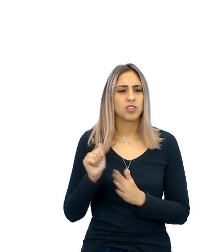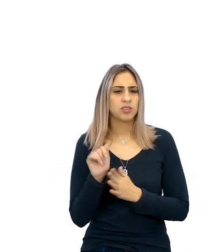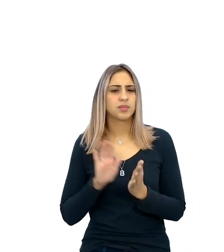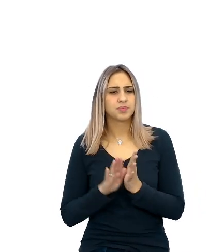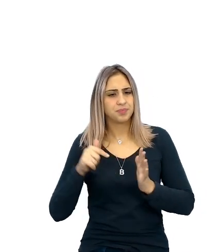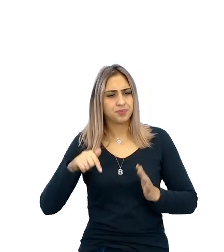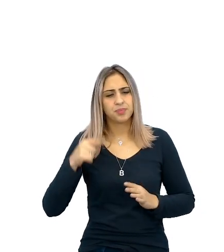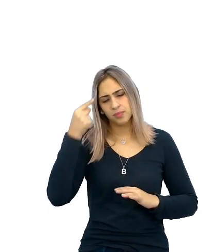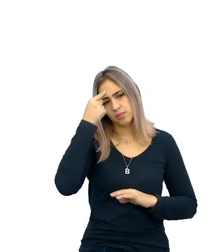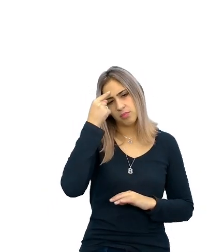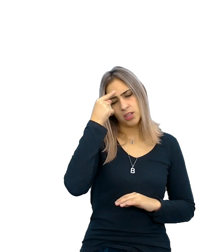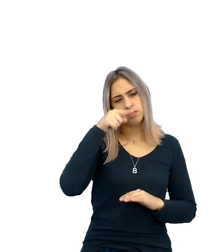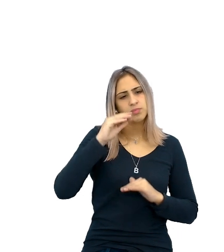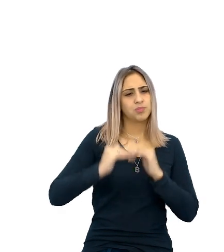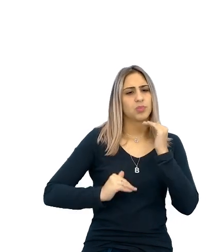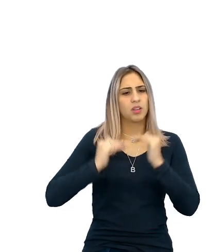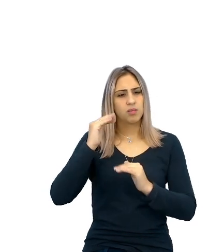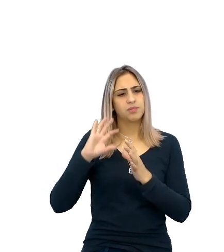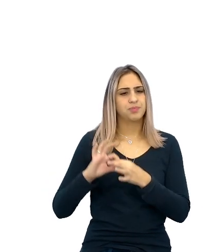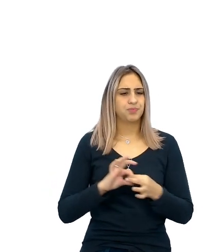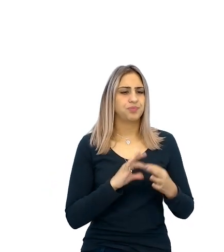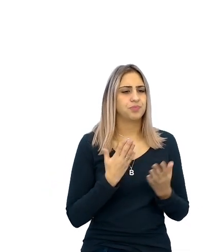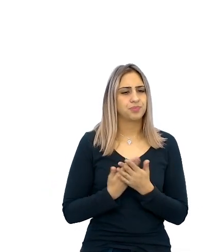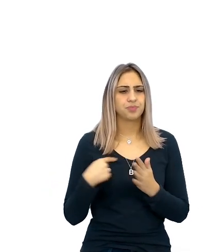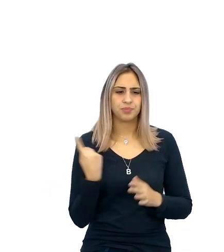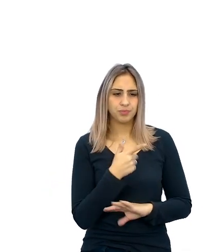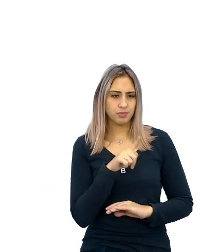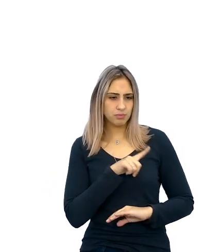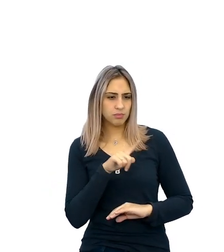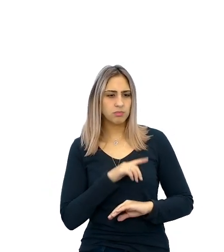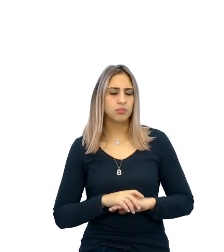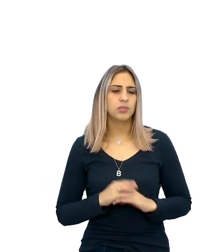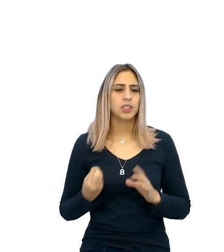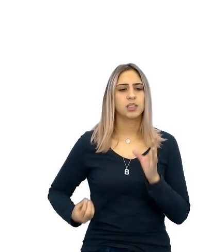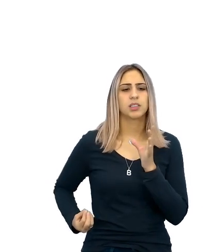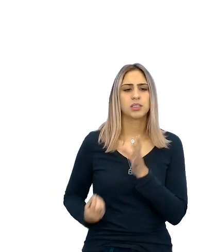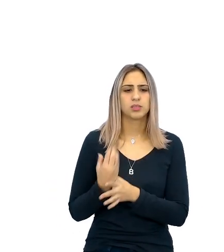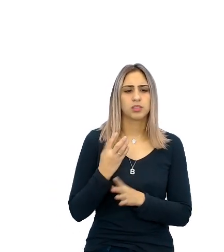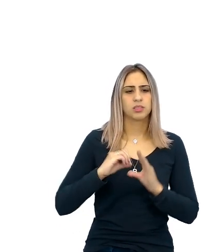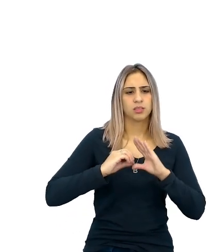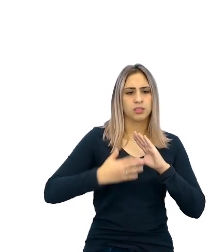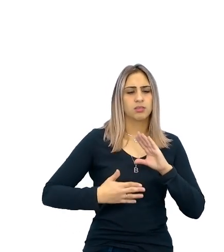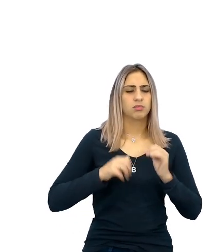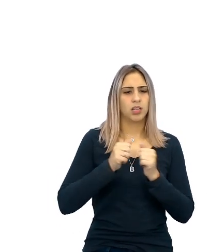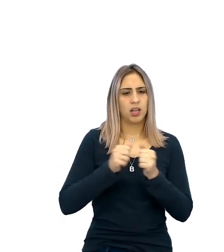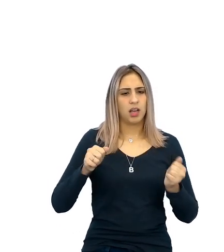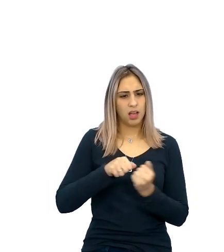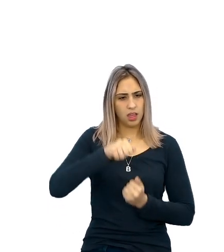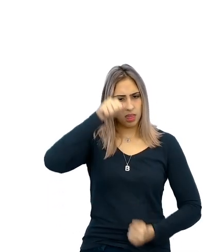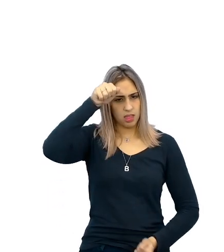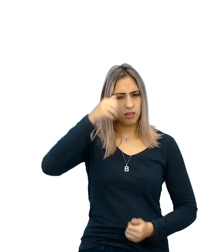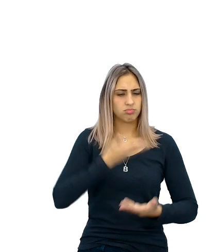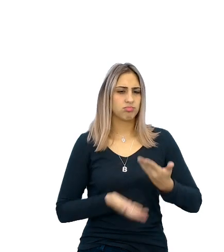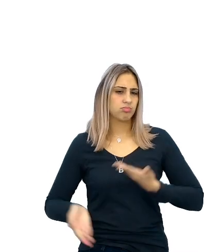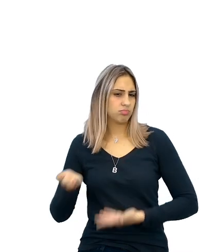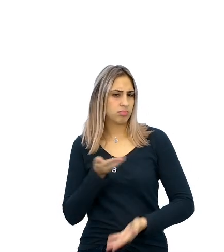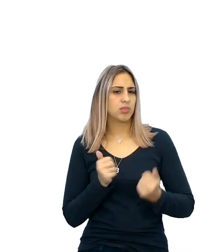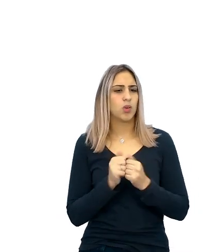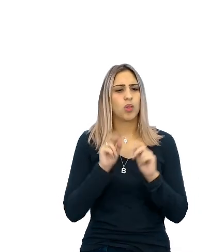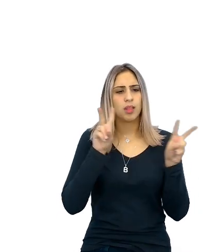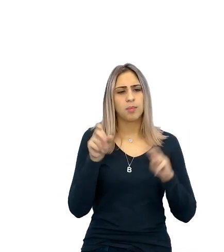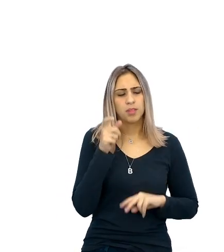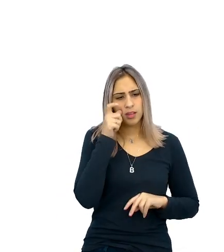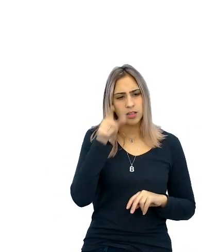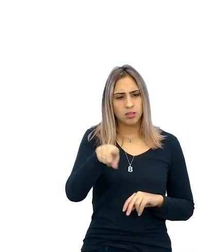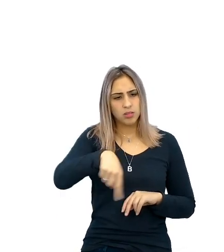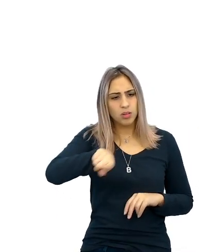7, pensando naquele conjunto de aulas que nós tivemos, poderia haver uma criação de cartazes interativos com temas